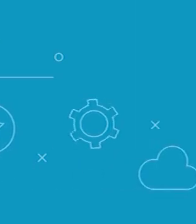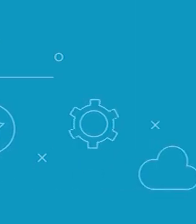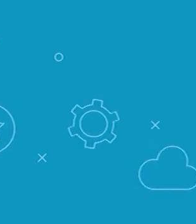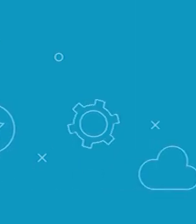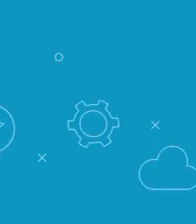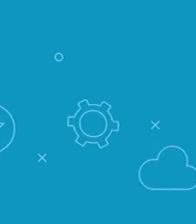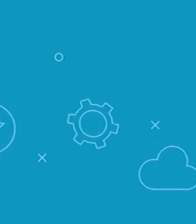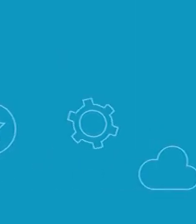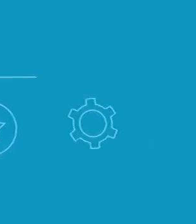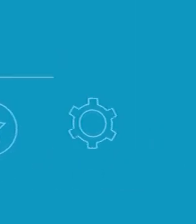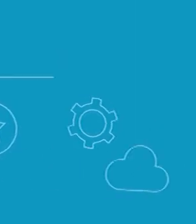Música